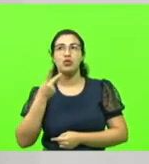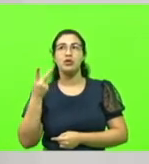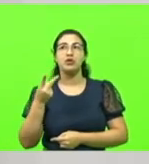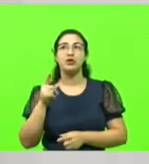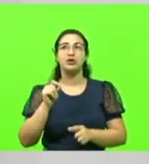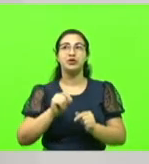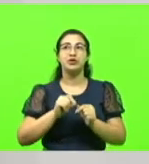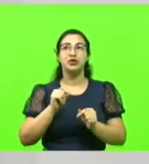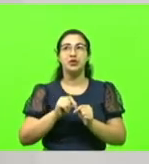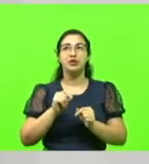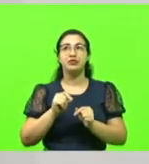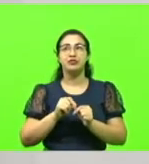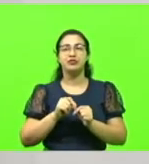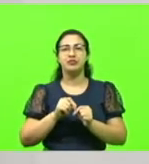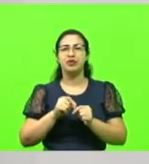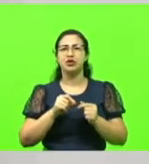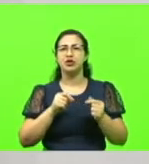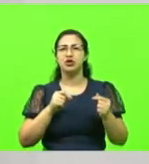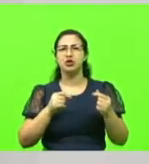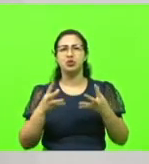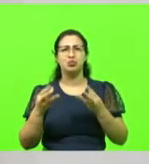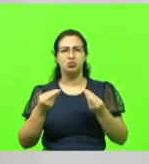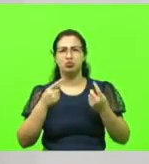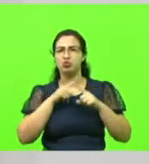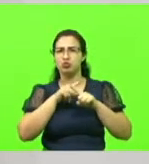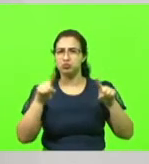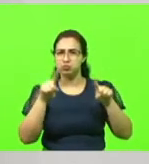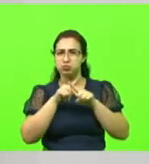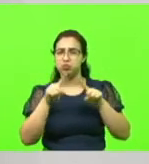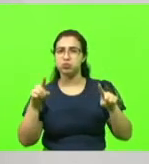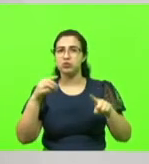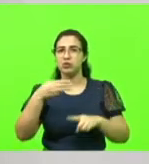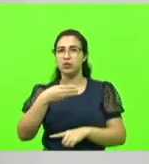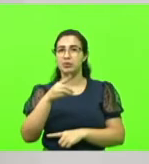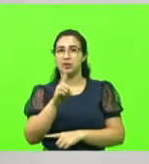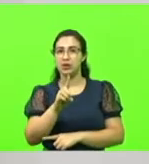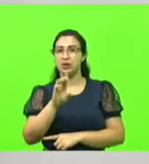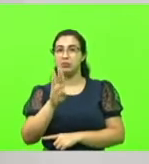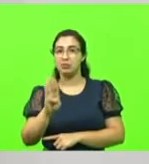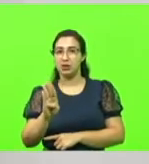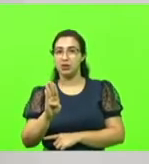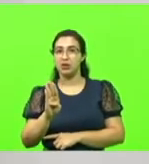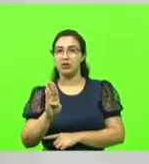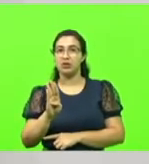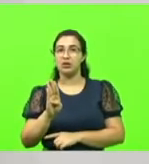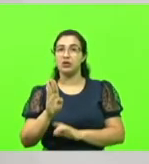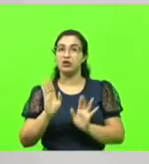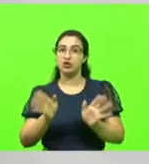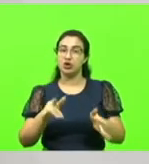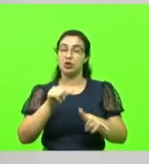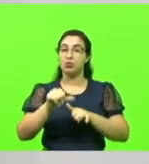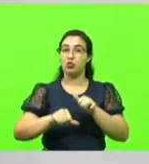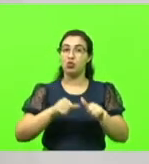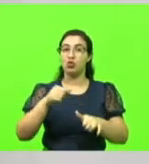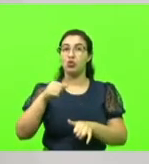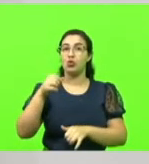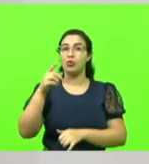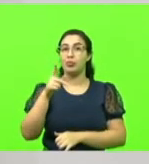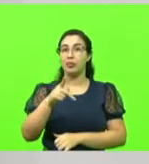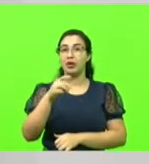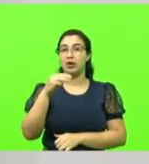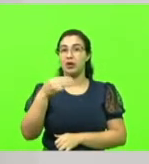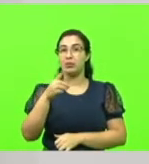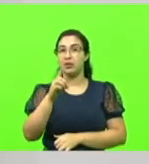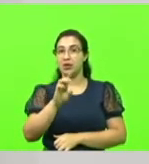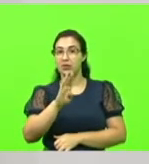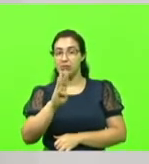Na política fez severas críticas ao MDB. Então, já PMDB, deixando o partido e até